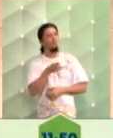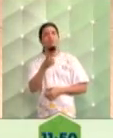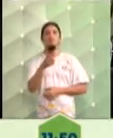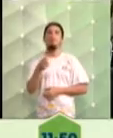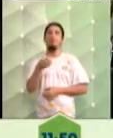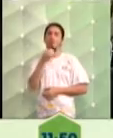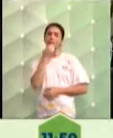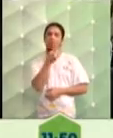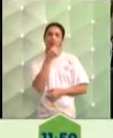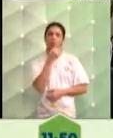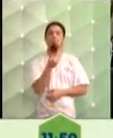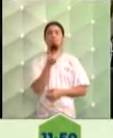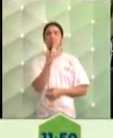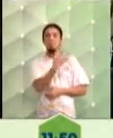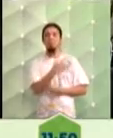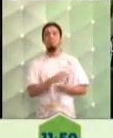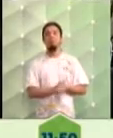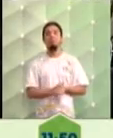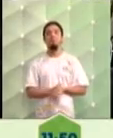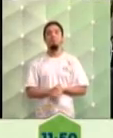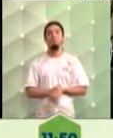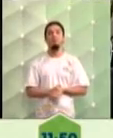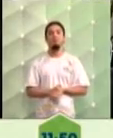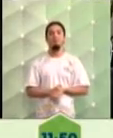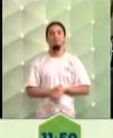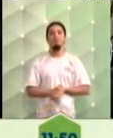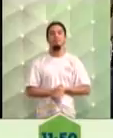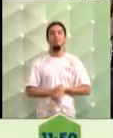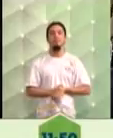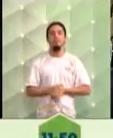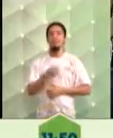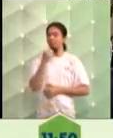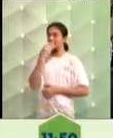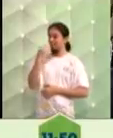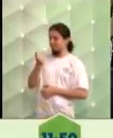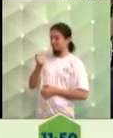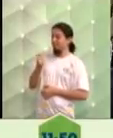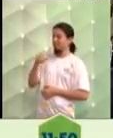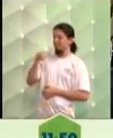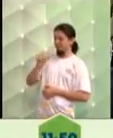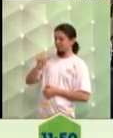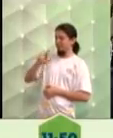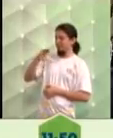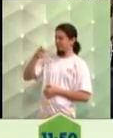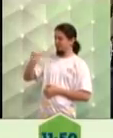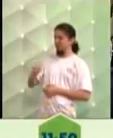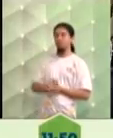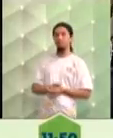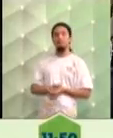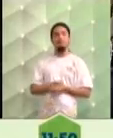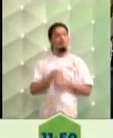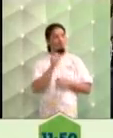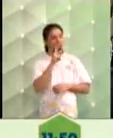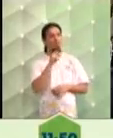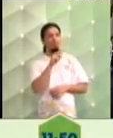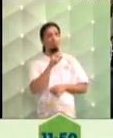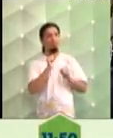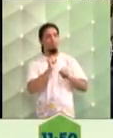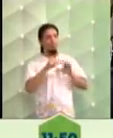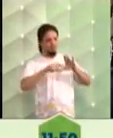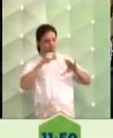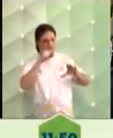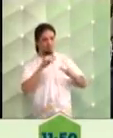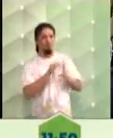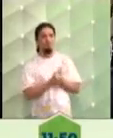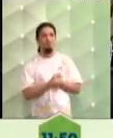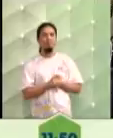tempo todo. Tudo bom, Juscelio? Tudo bem, Márcia. Fala no microfone, tá? Tudo bem, Márcia. Tudo bem, né? Vamos fazer mais um sorteio aí? Você já tem o cadastro? Fala no microfone, meu filho.